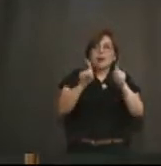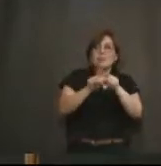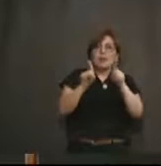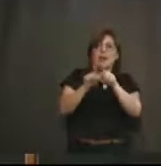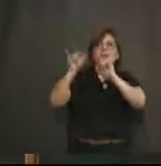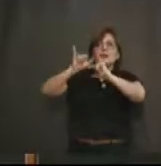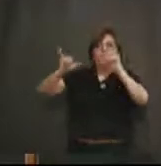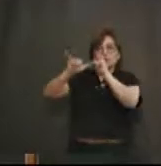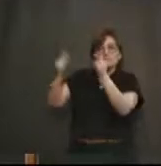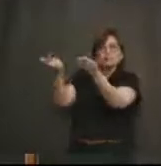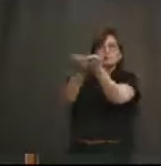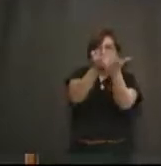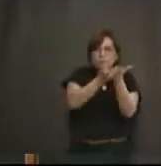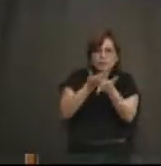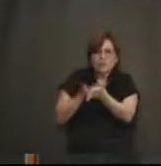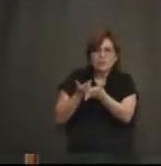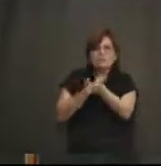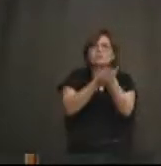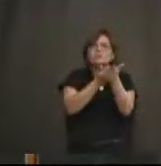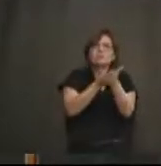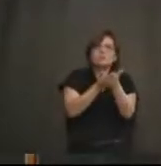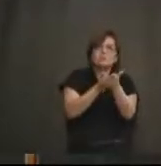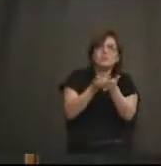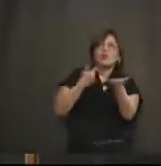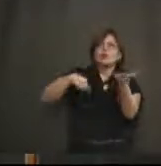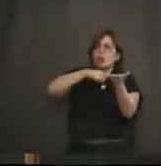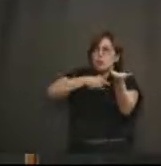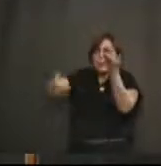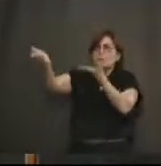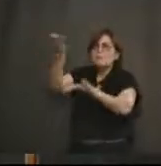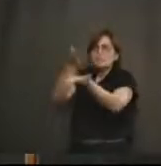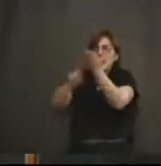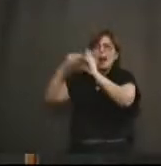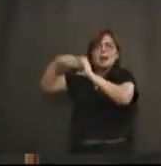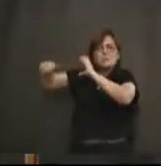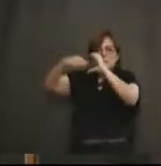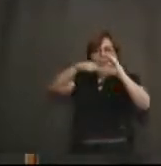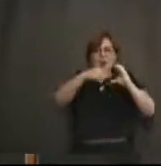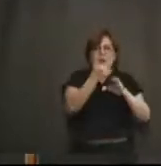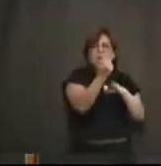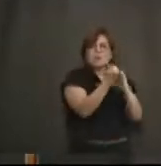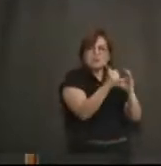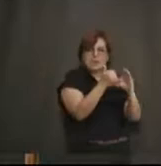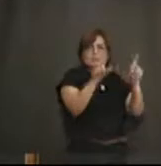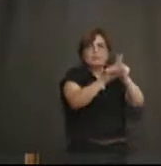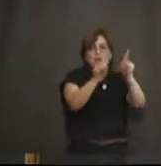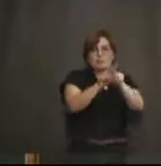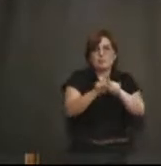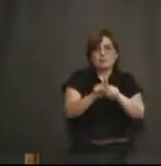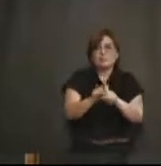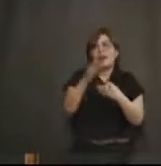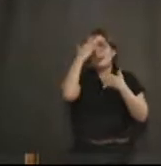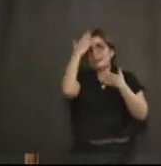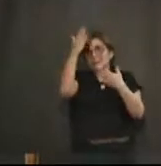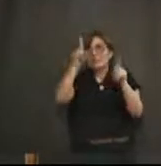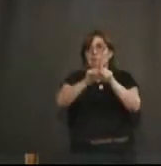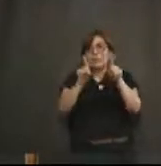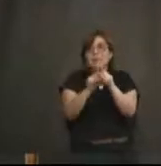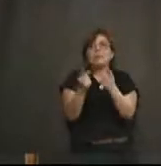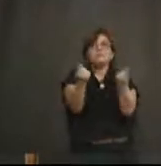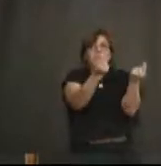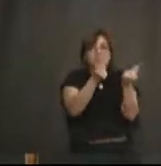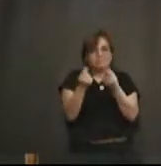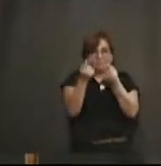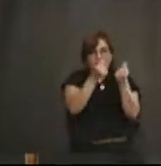Rocha, com o qual também tivemos muitas trocas de e-mail e WhatsApp. Gostaria de agradecer ao financeiro também da SBM, na pessoa